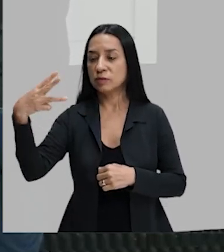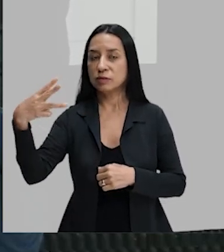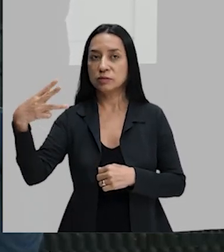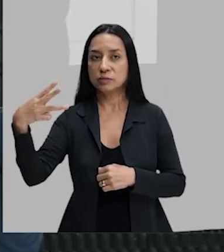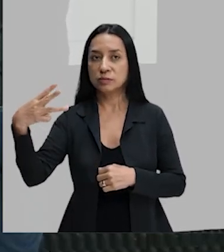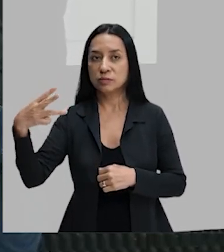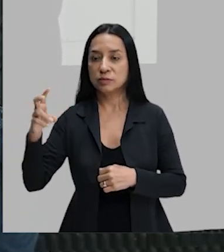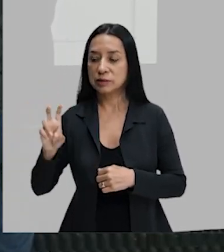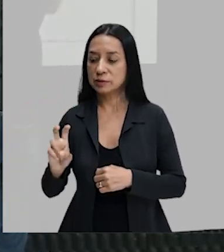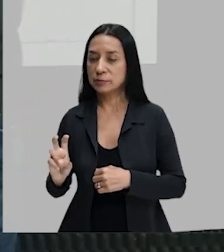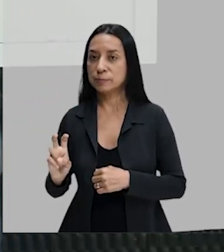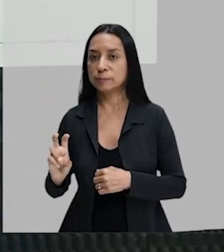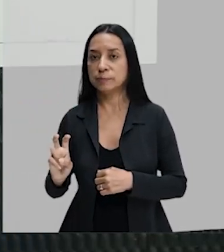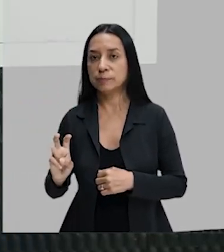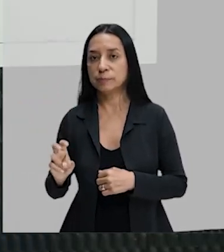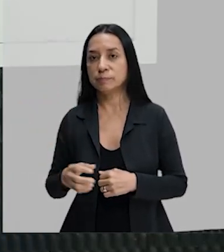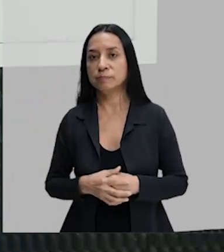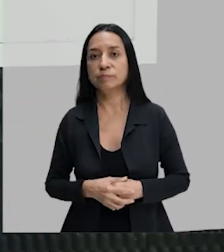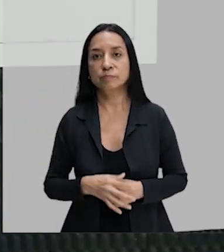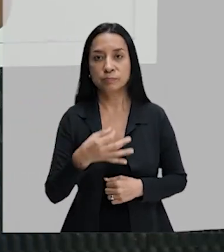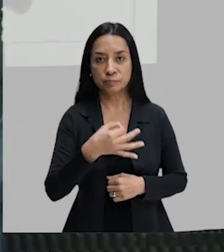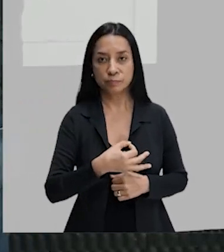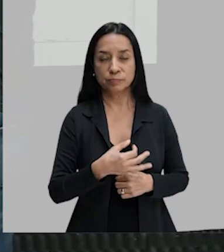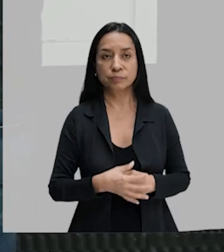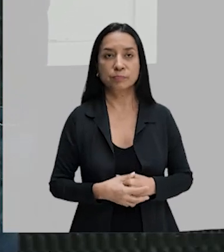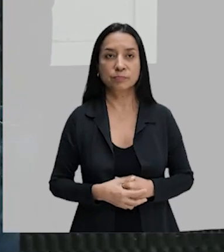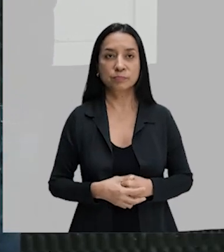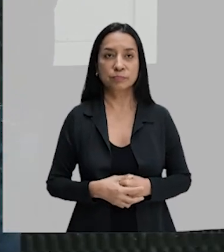3, 5. Certo?